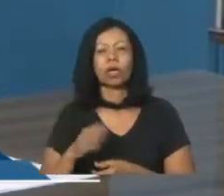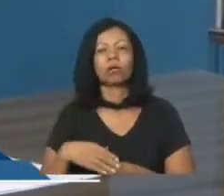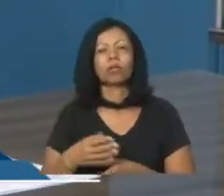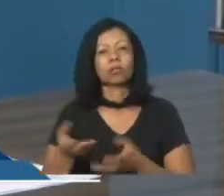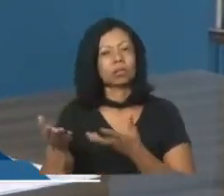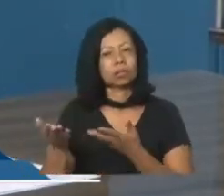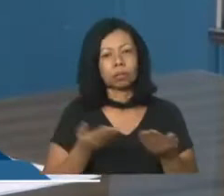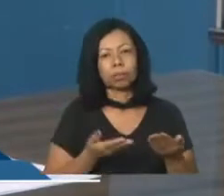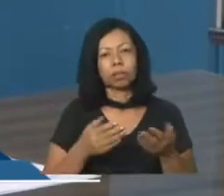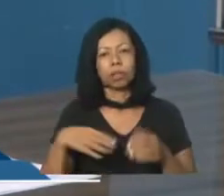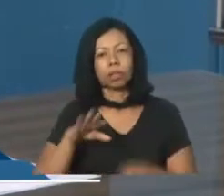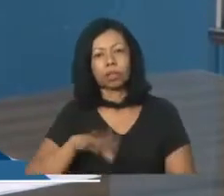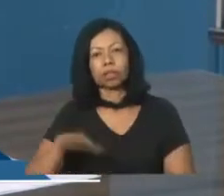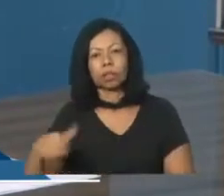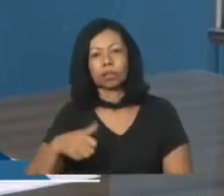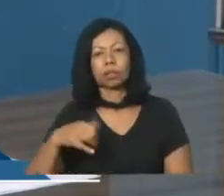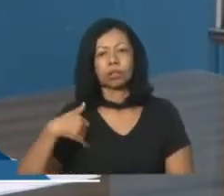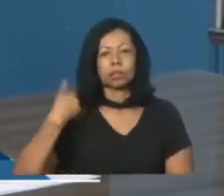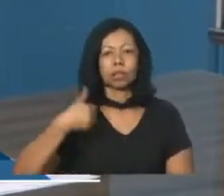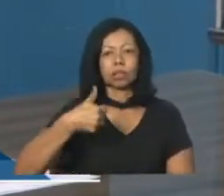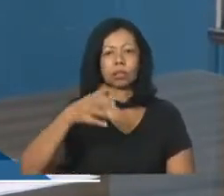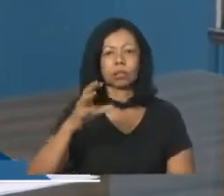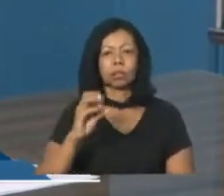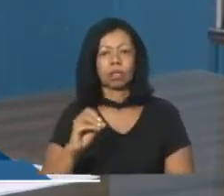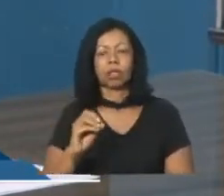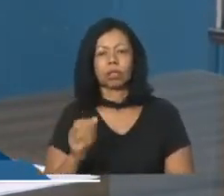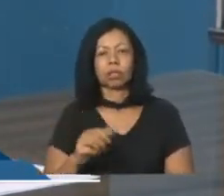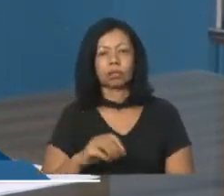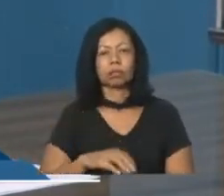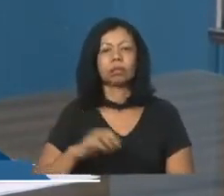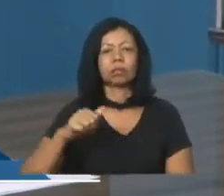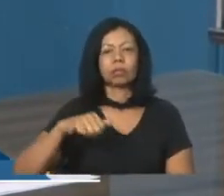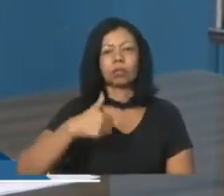crianças de 10, 11 anos dependentes de crack. É